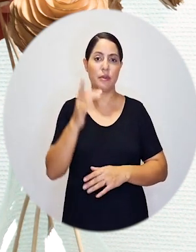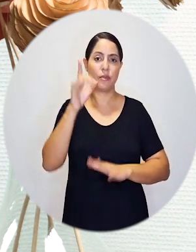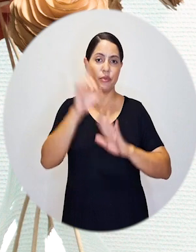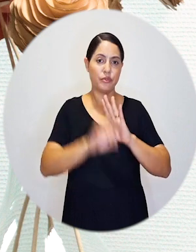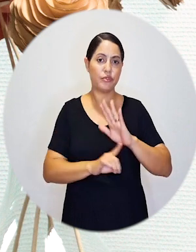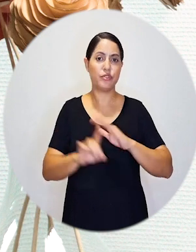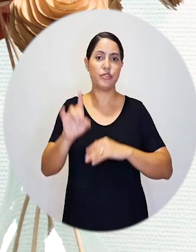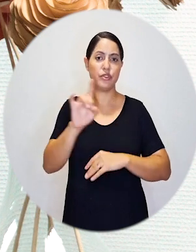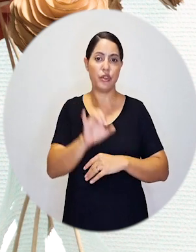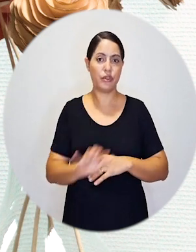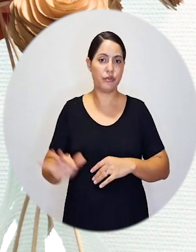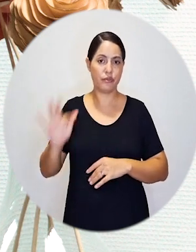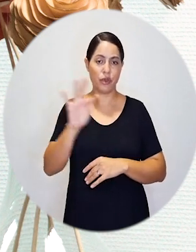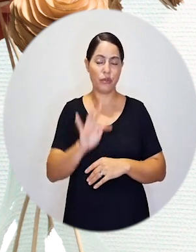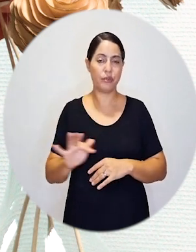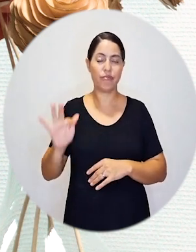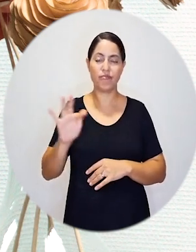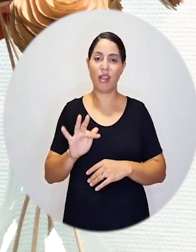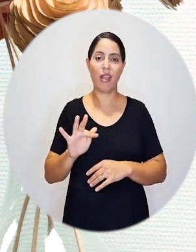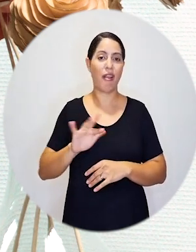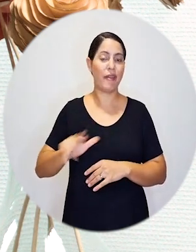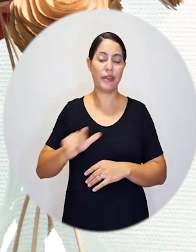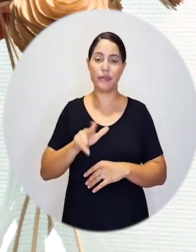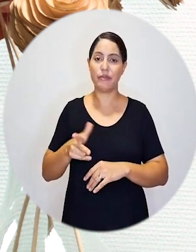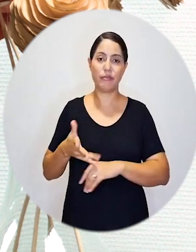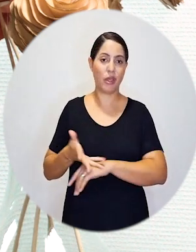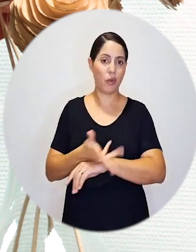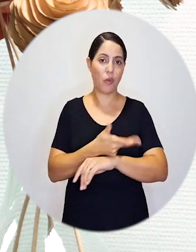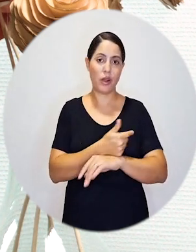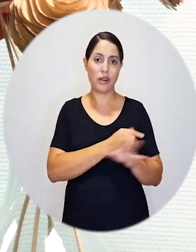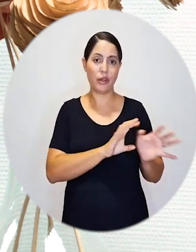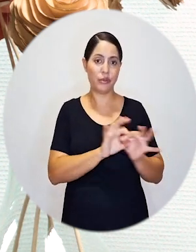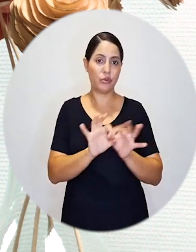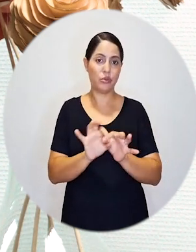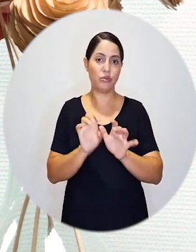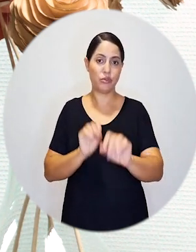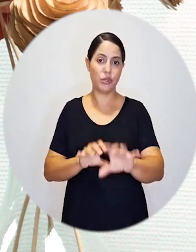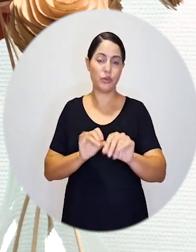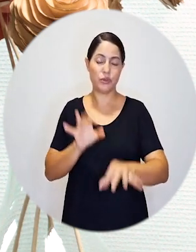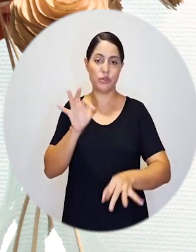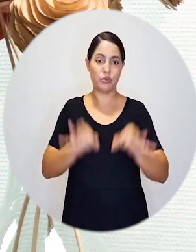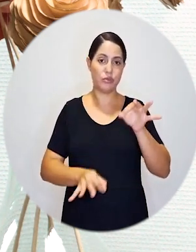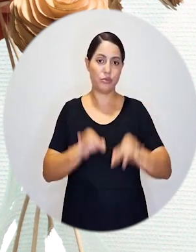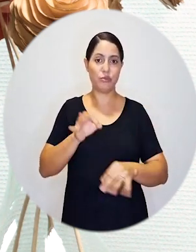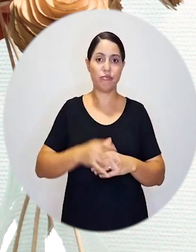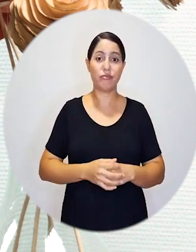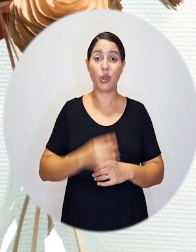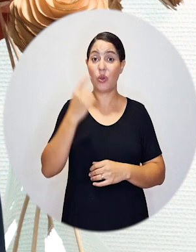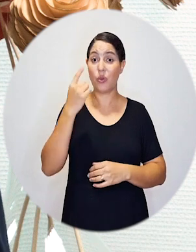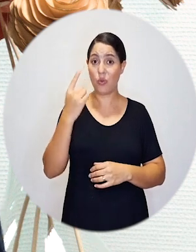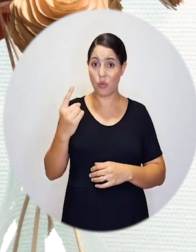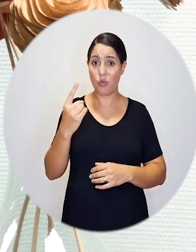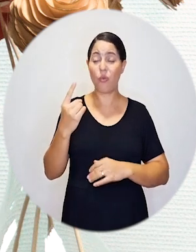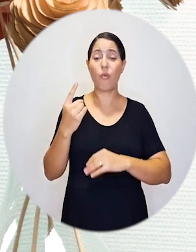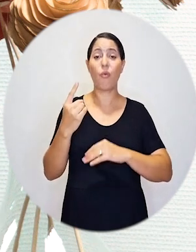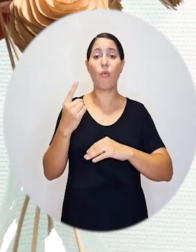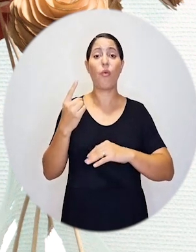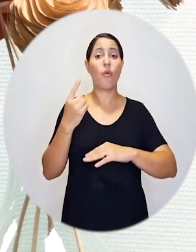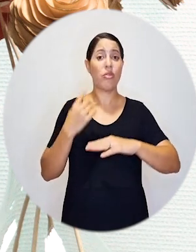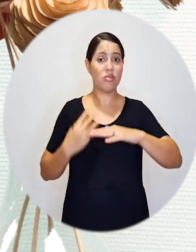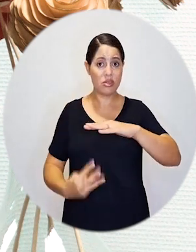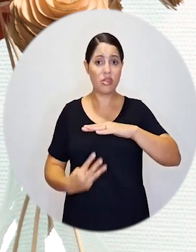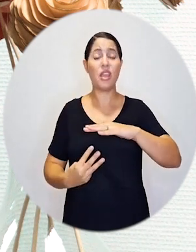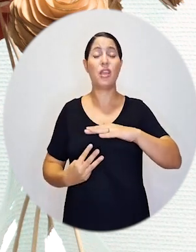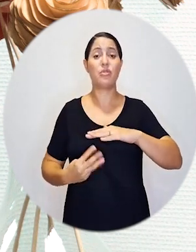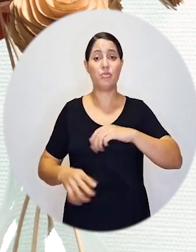das faculdades de direito que funcionam sem a devida qualidade do ensino jurídico. 1/3 das faculdades de